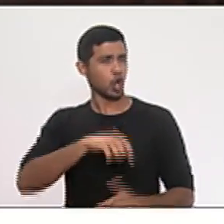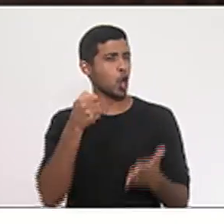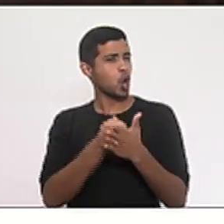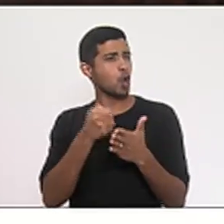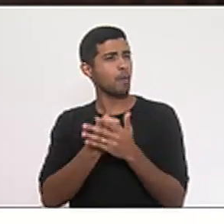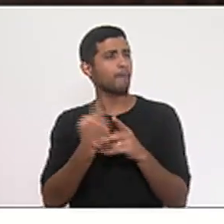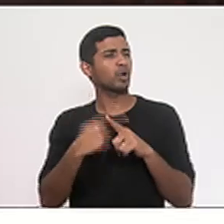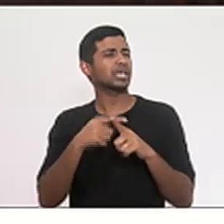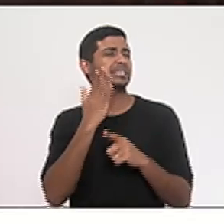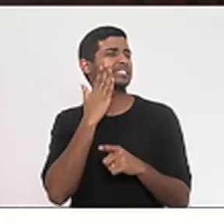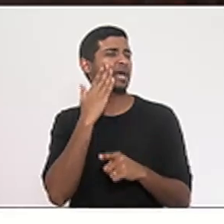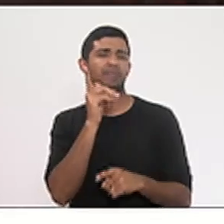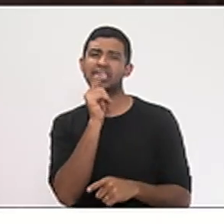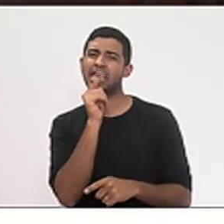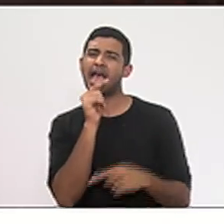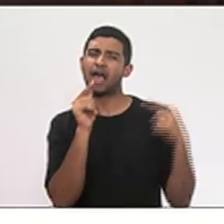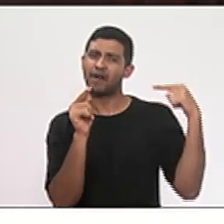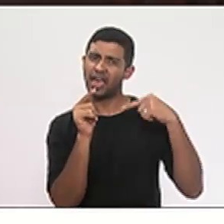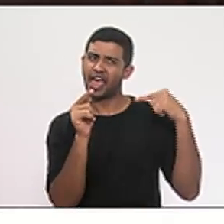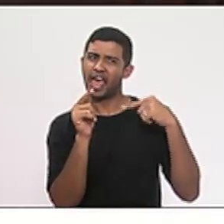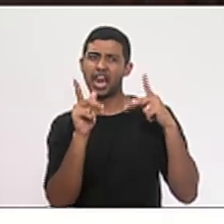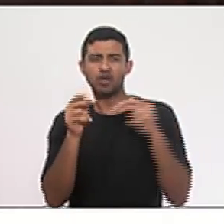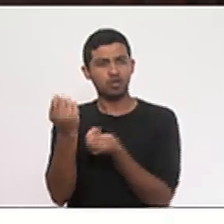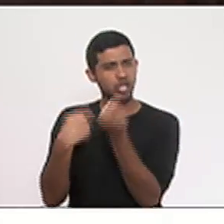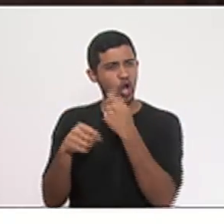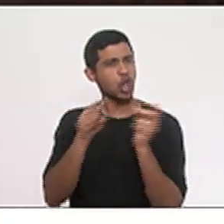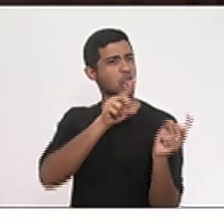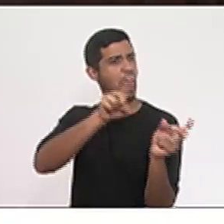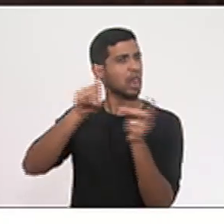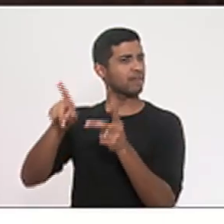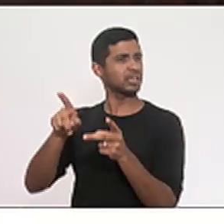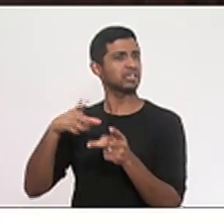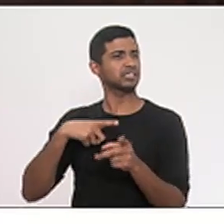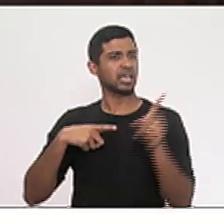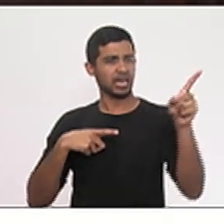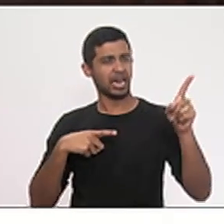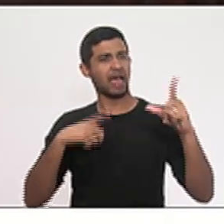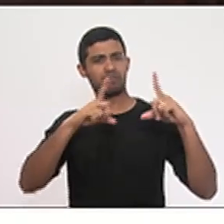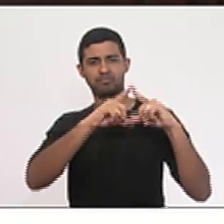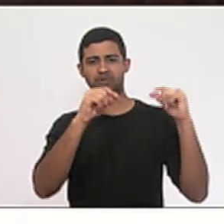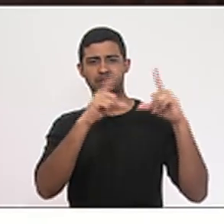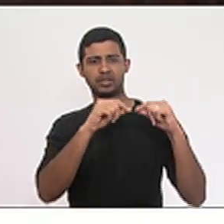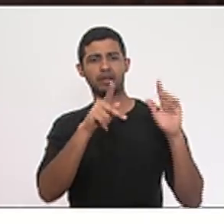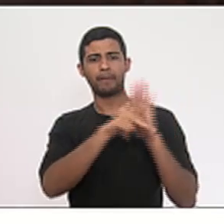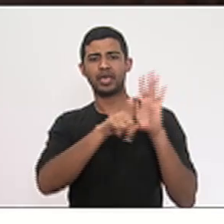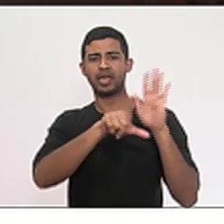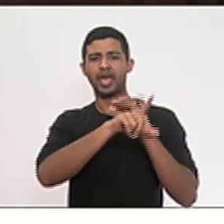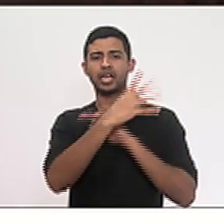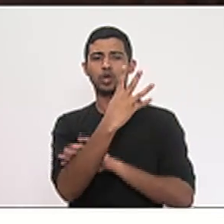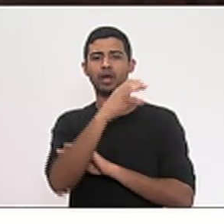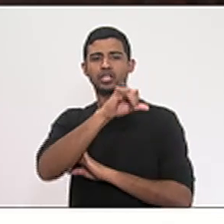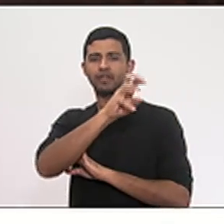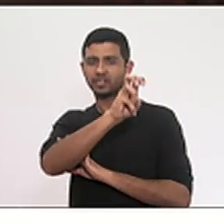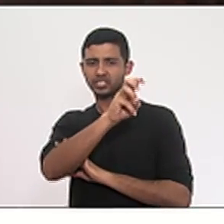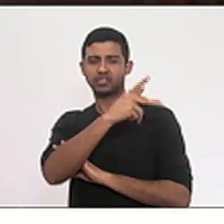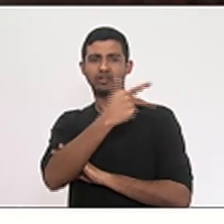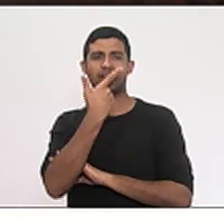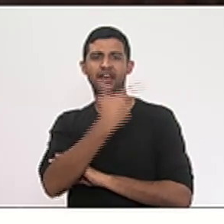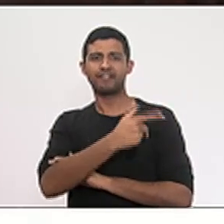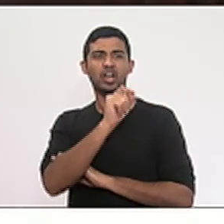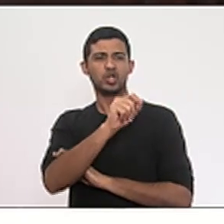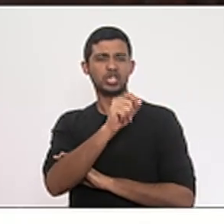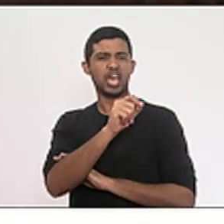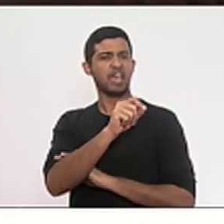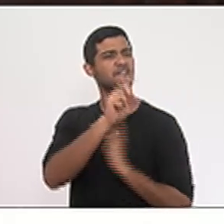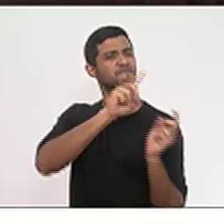uma mercadoria, virou um grande negócio. O senador Tasso Gereissati está em Brasília com o PL 495, que estipula o mercado da